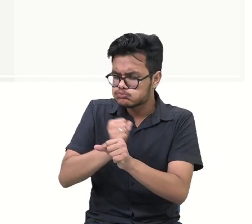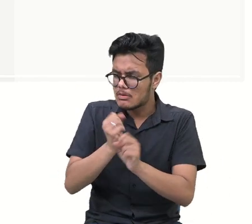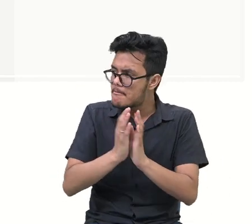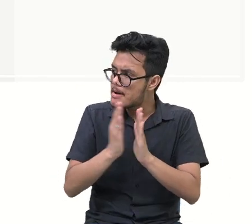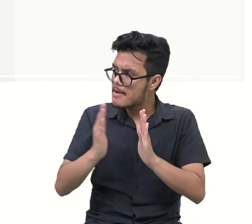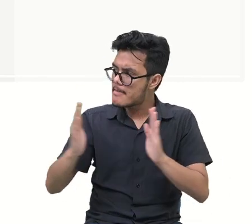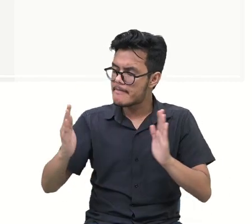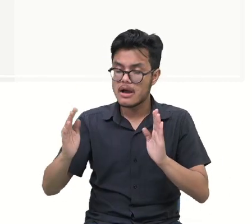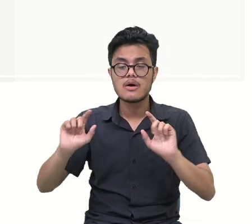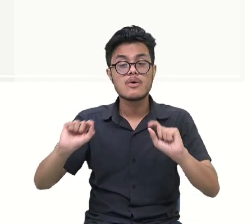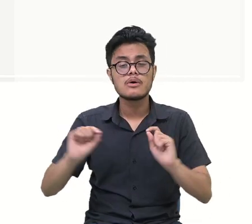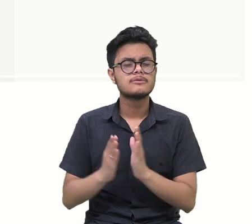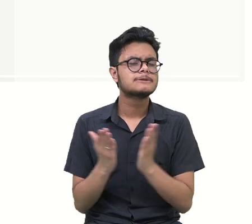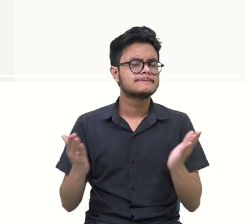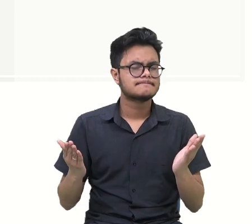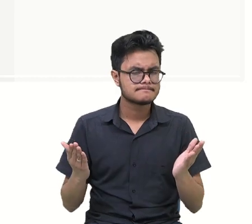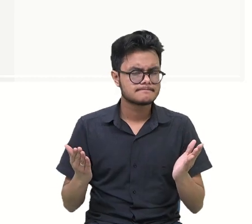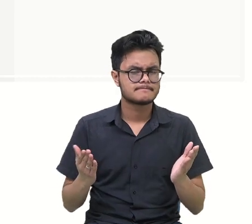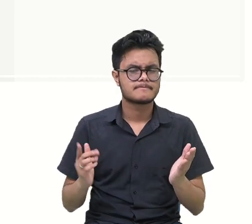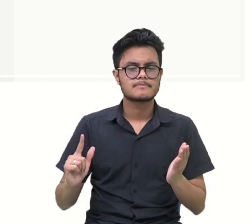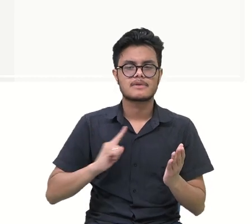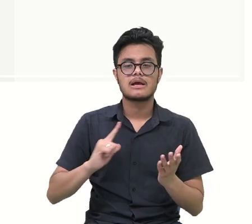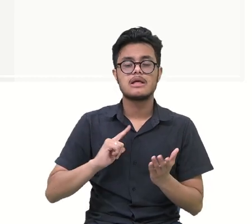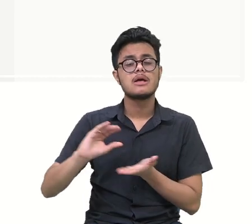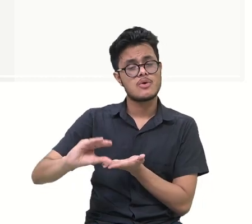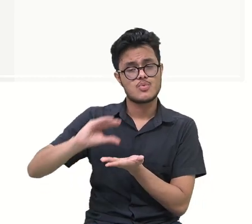né, ele receberia